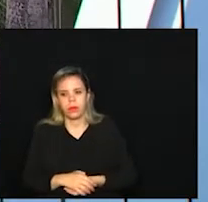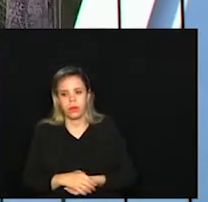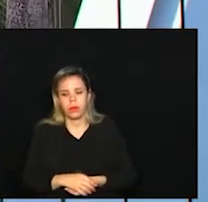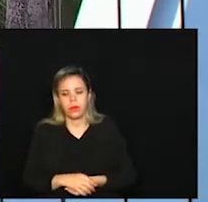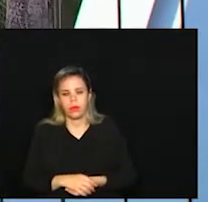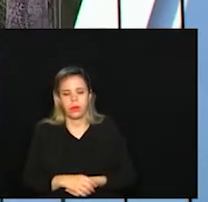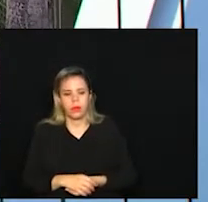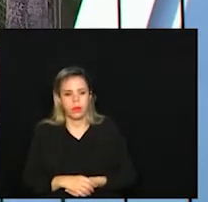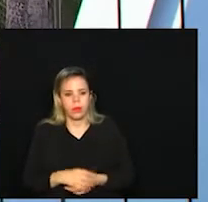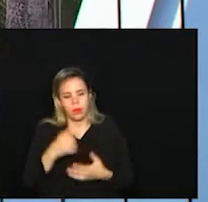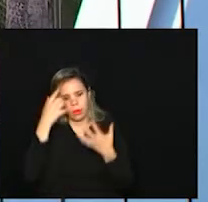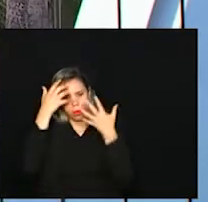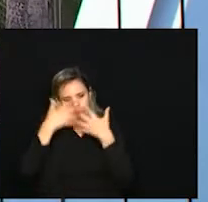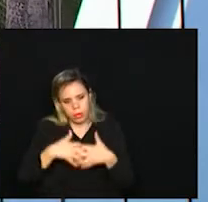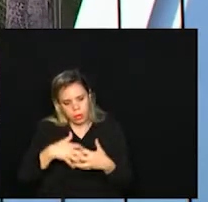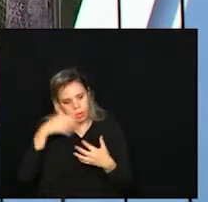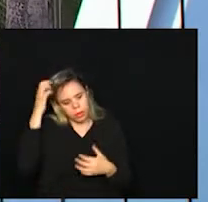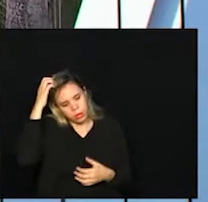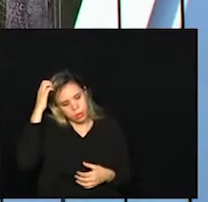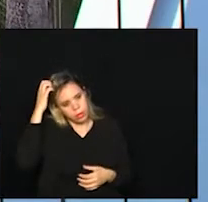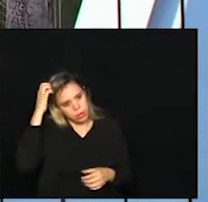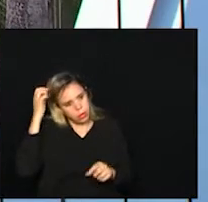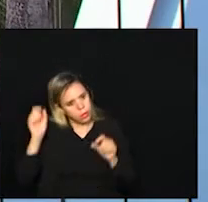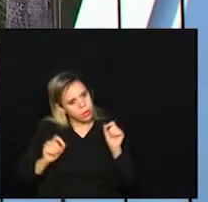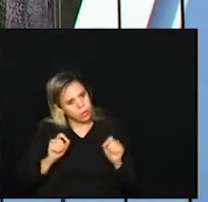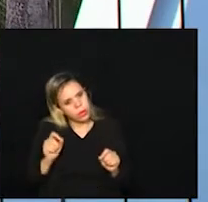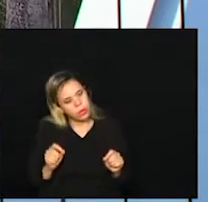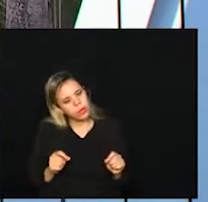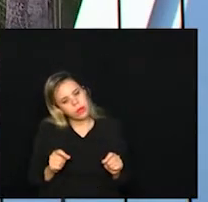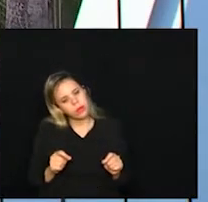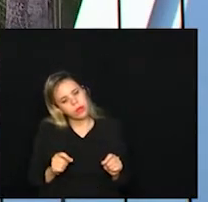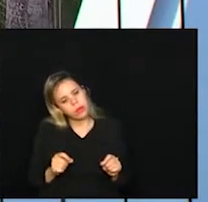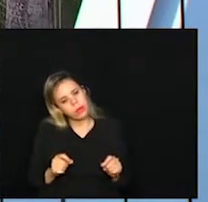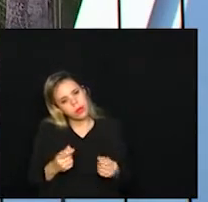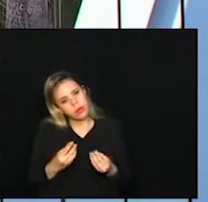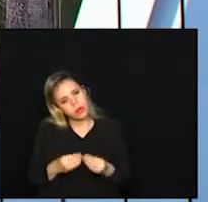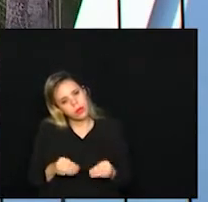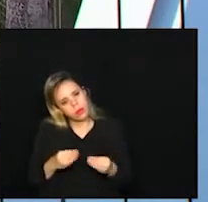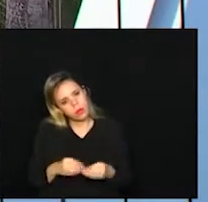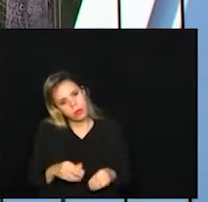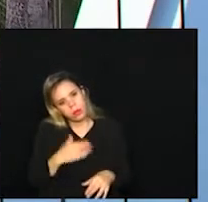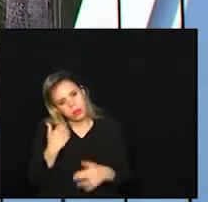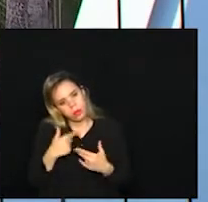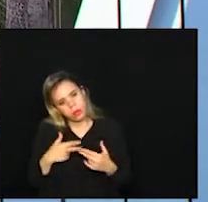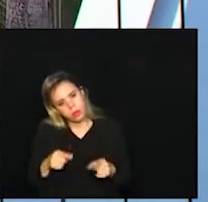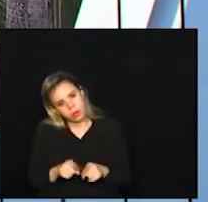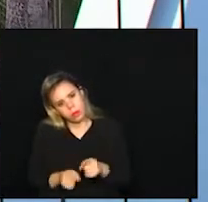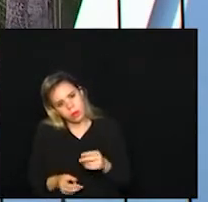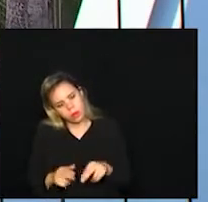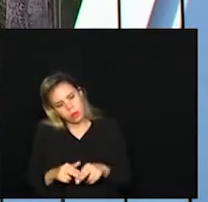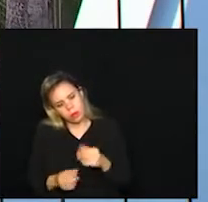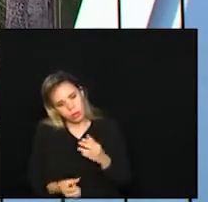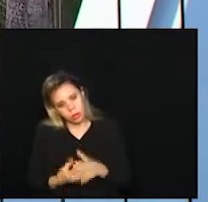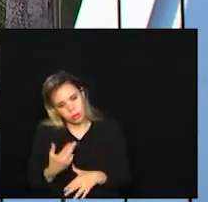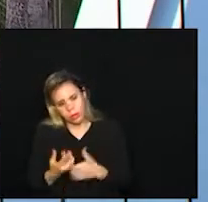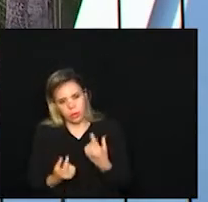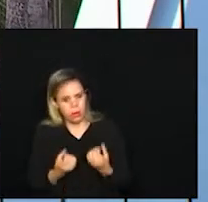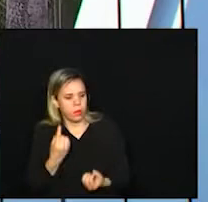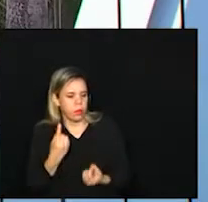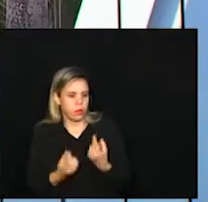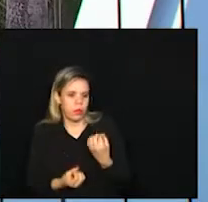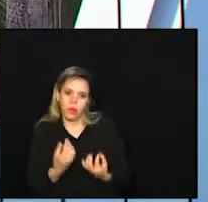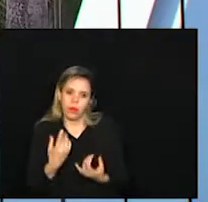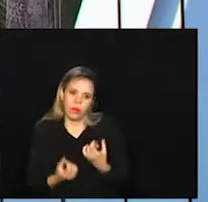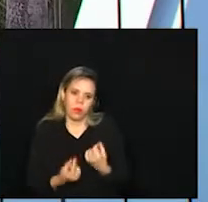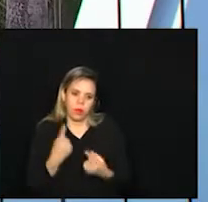uma reflexão né sobre lesões e mortes geradas por fogos